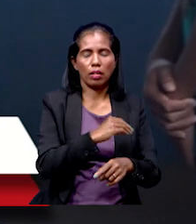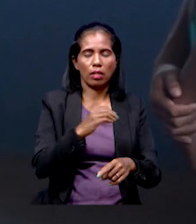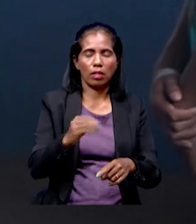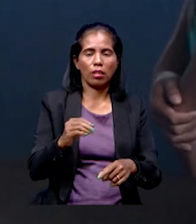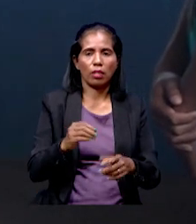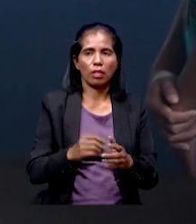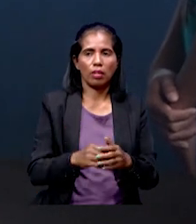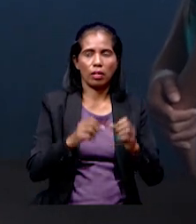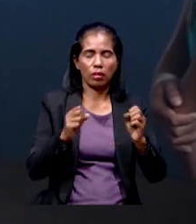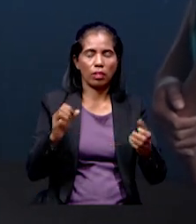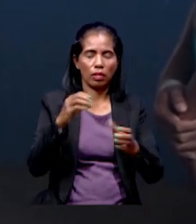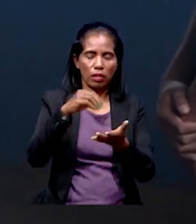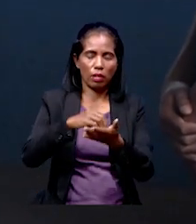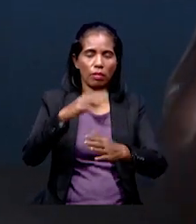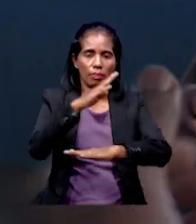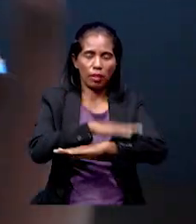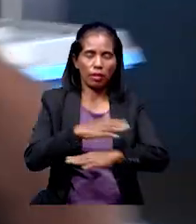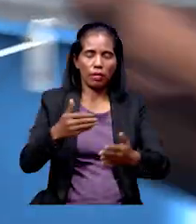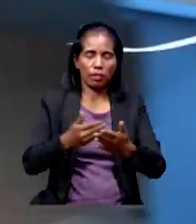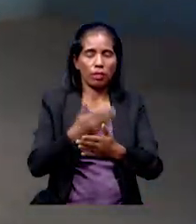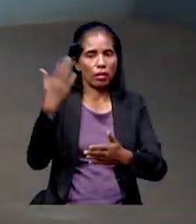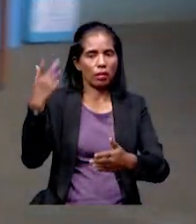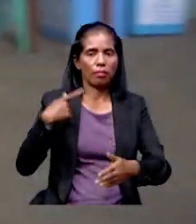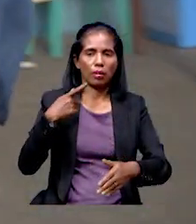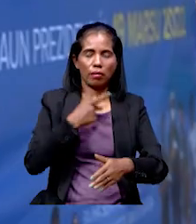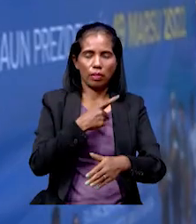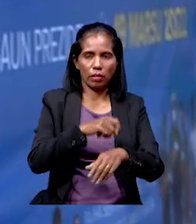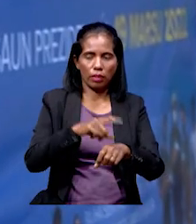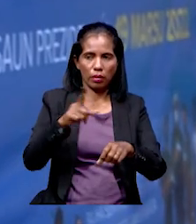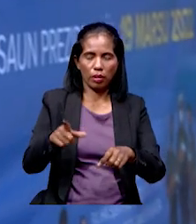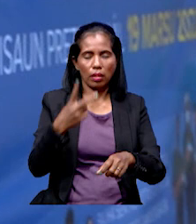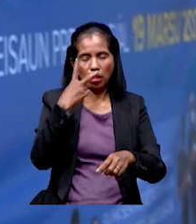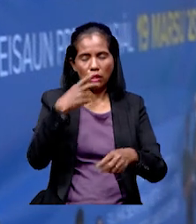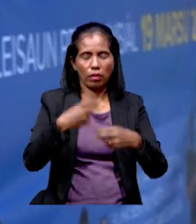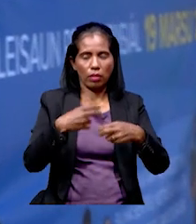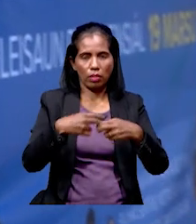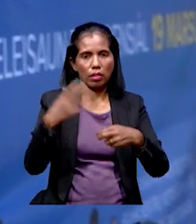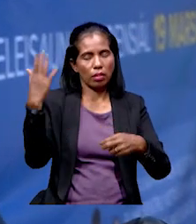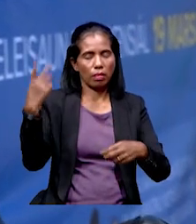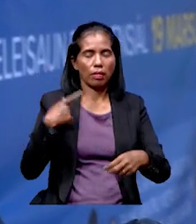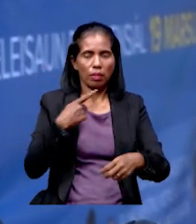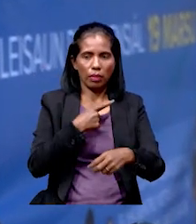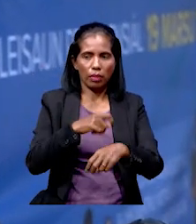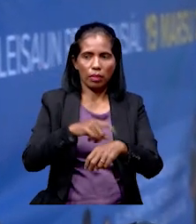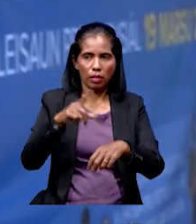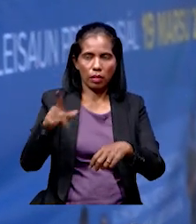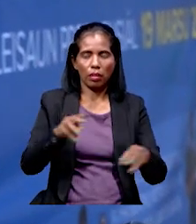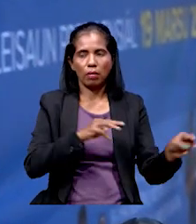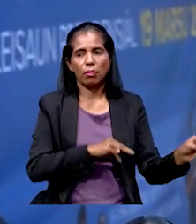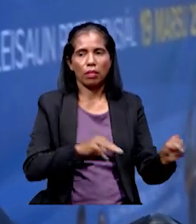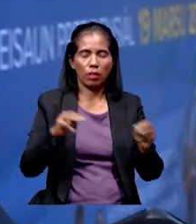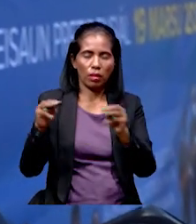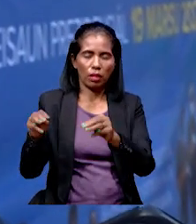elege mesa FON e o Parlamento para resolver a crise que acontece no Parlamento ou mudança ilegal